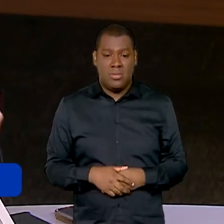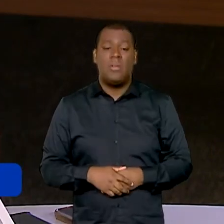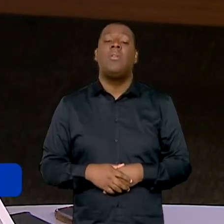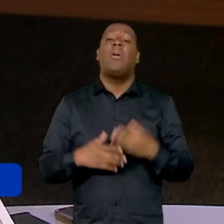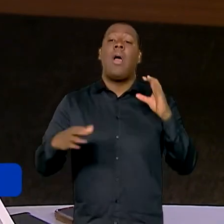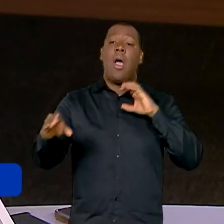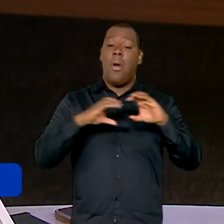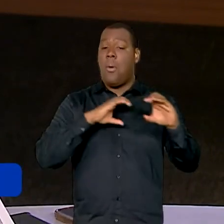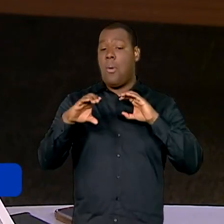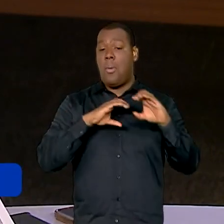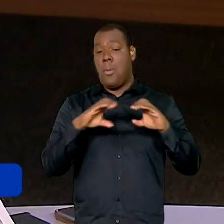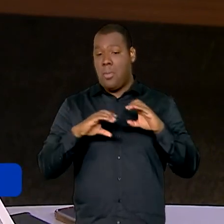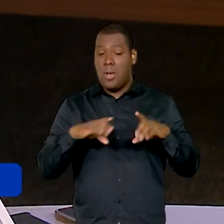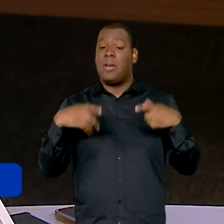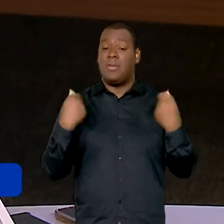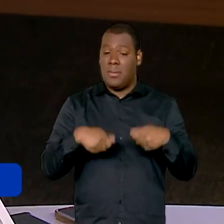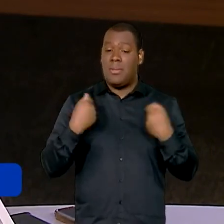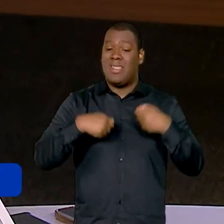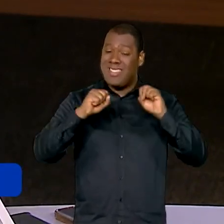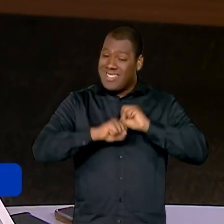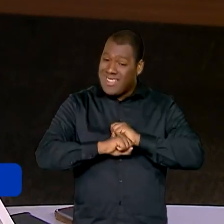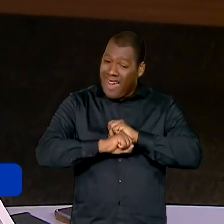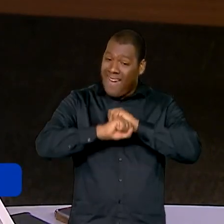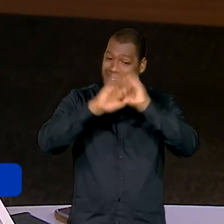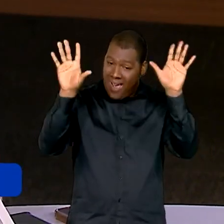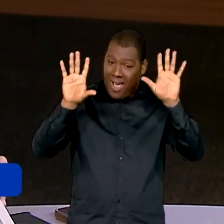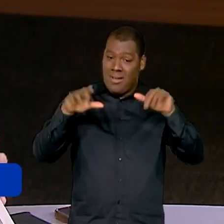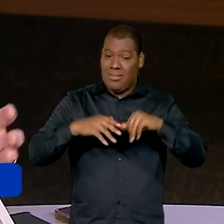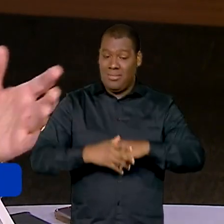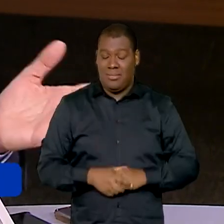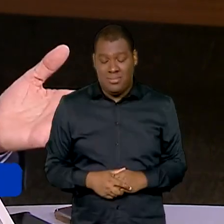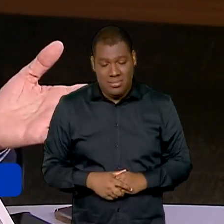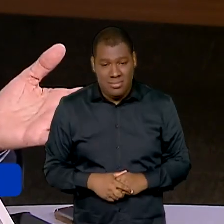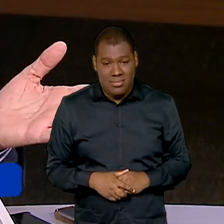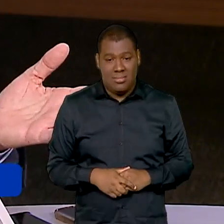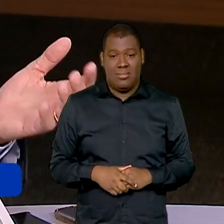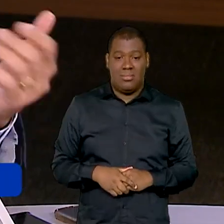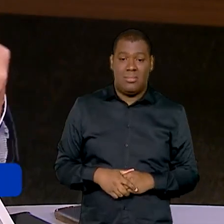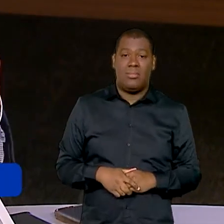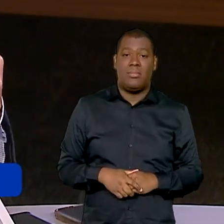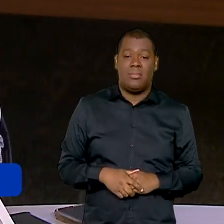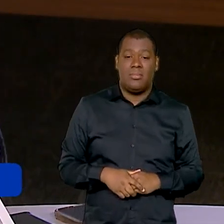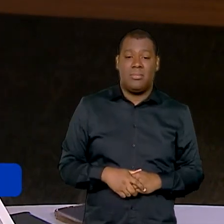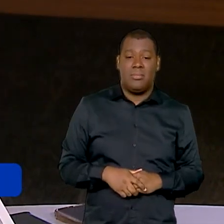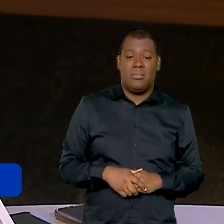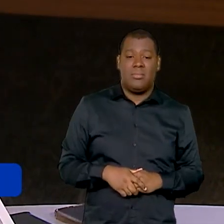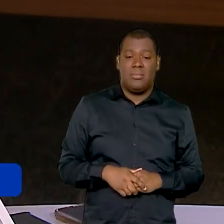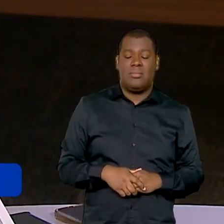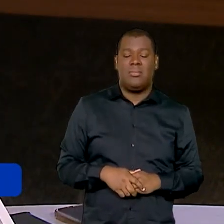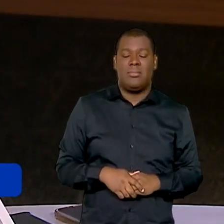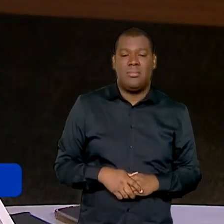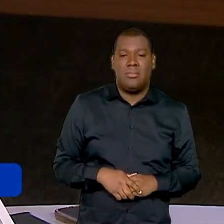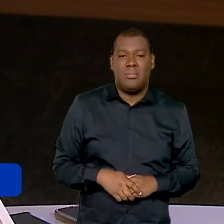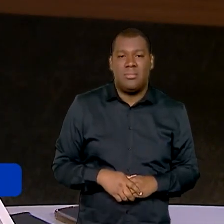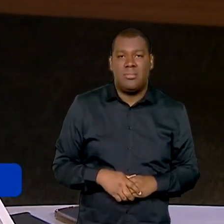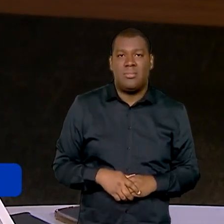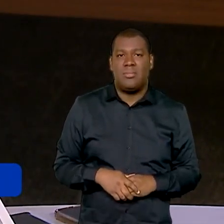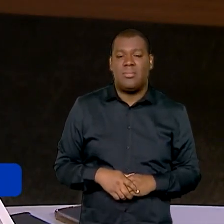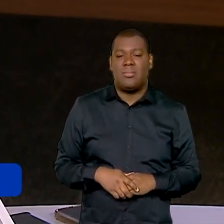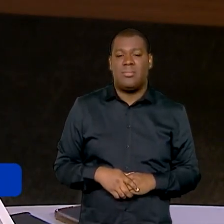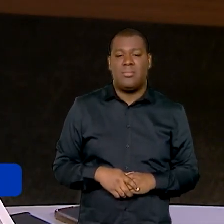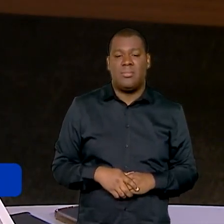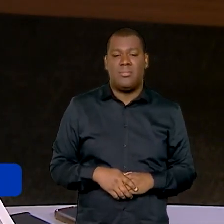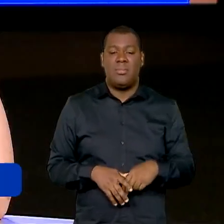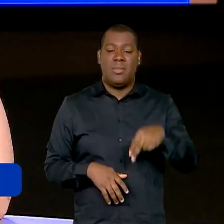comunicação tem que estar sempre presente. E esse é o trabalho de vocês e o nosso dever, né? Vou aproveitar essa pergunta